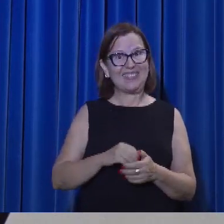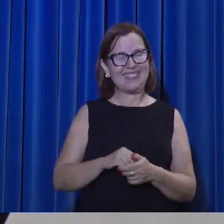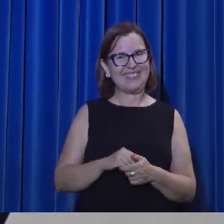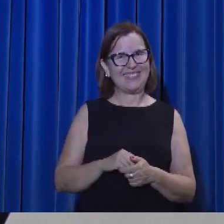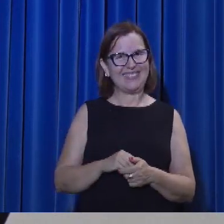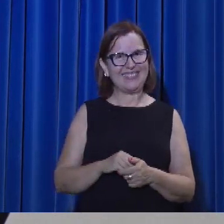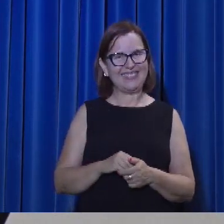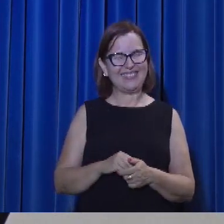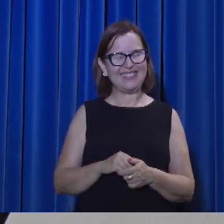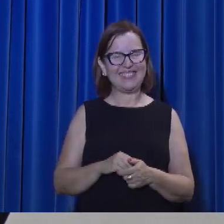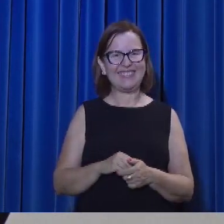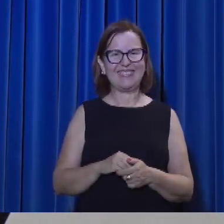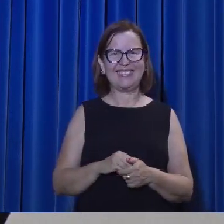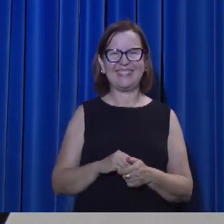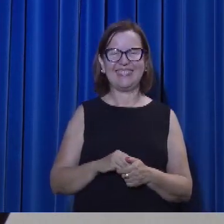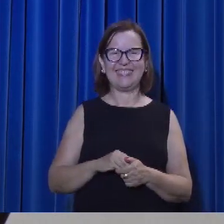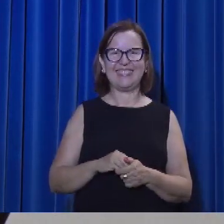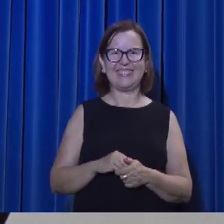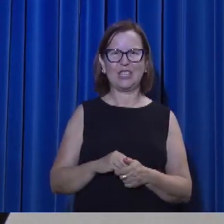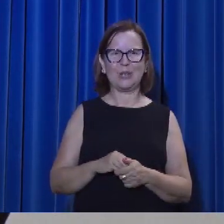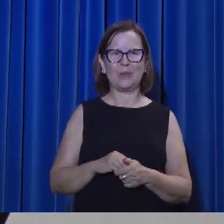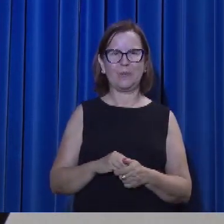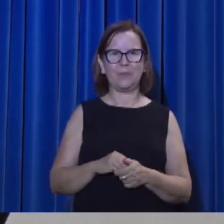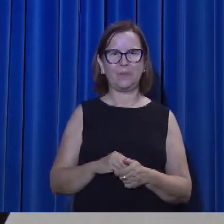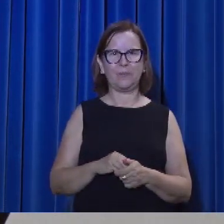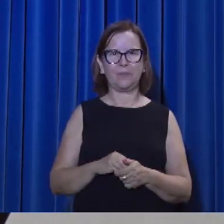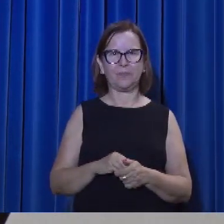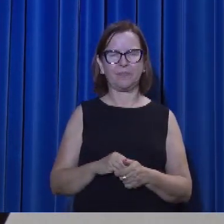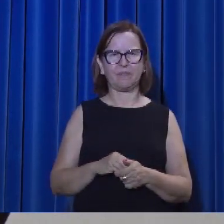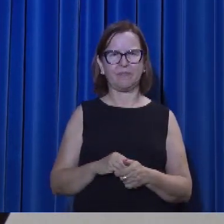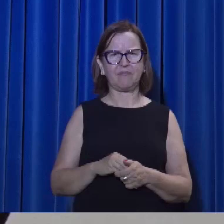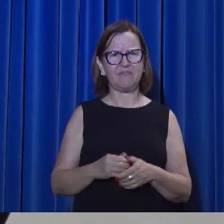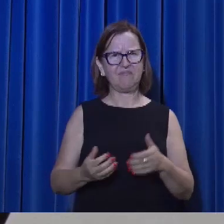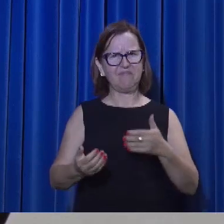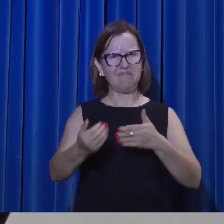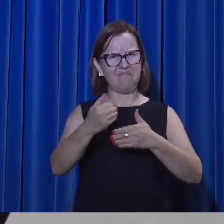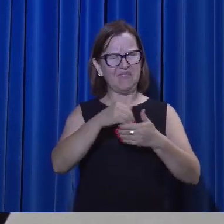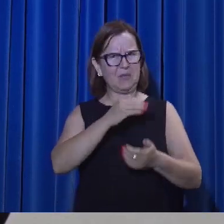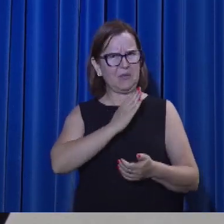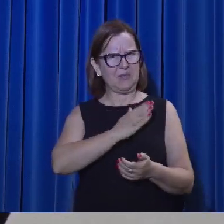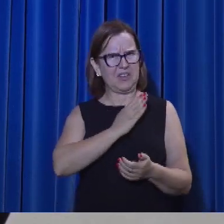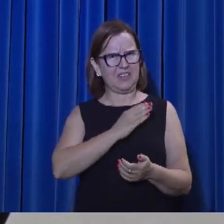E aquilo me entrou que nem uma faca no meu coração.